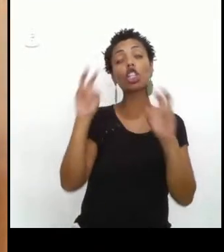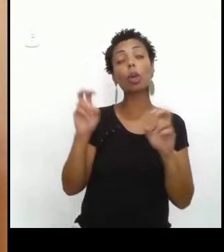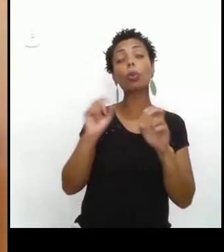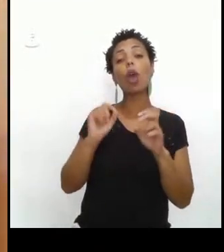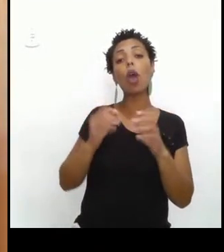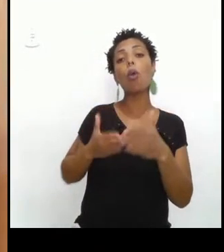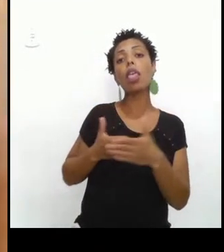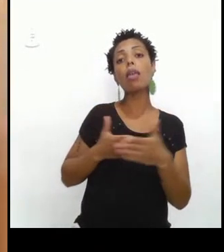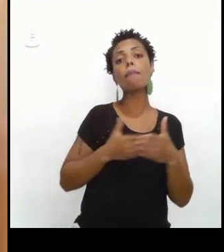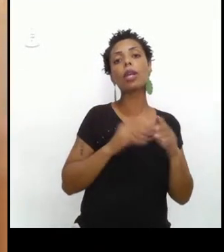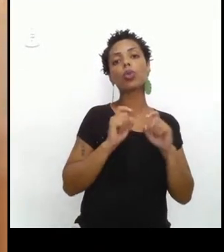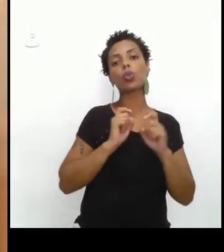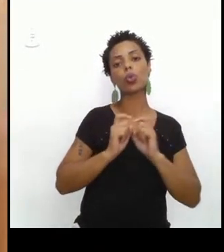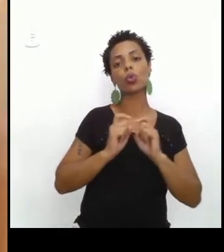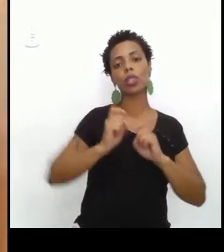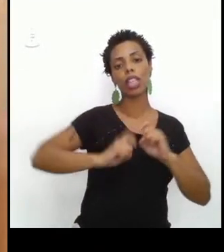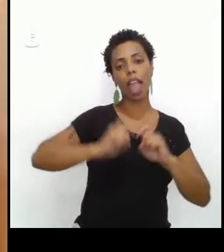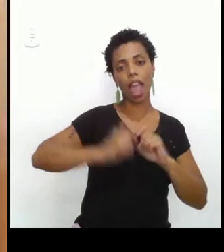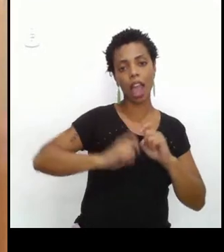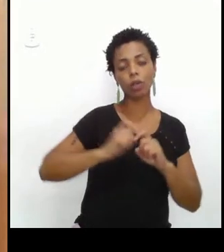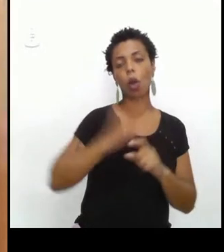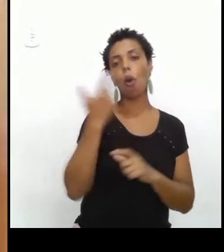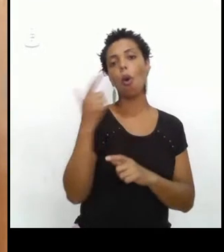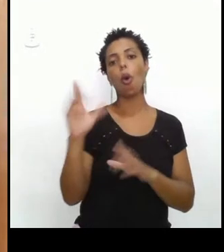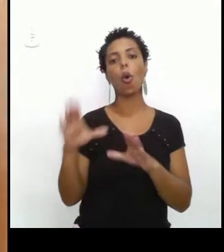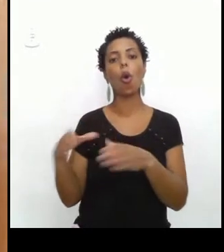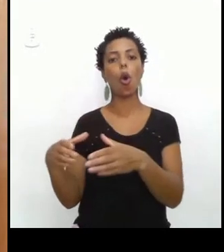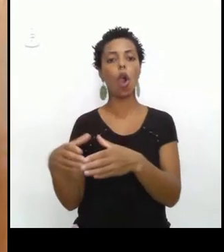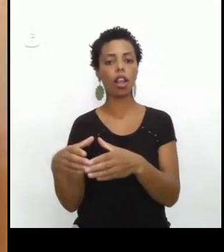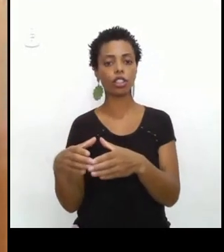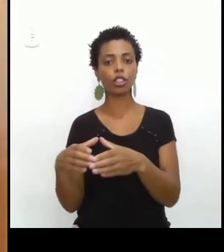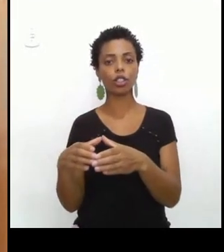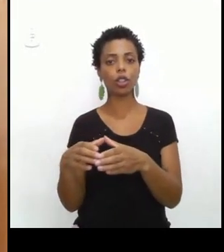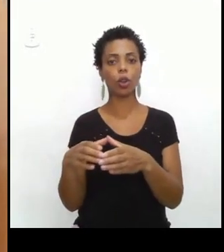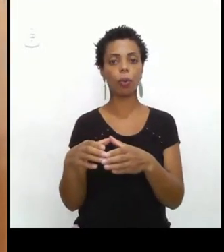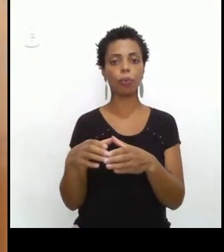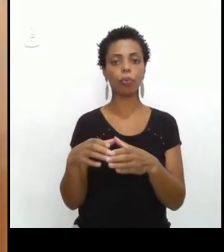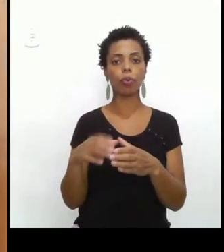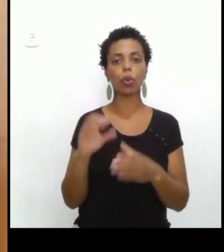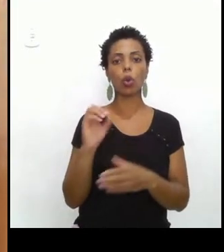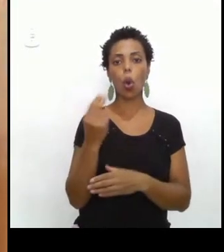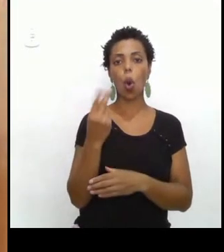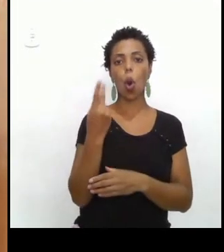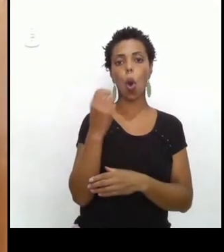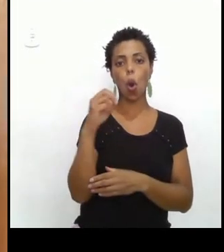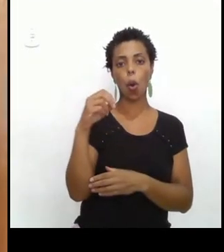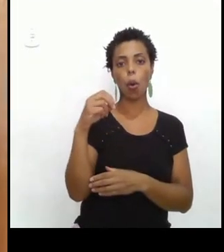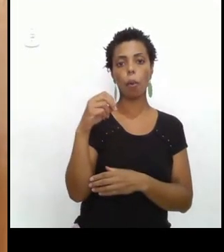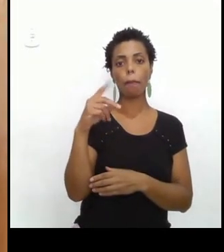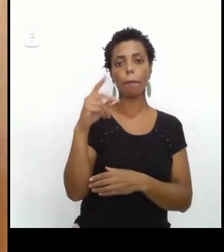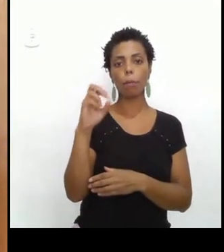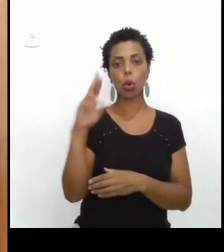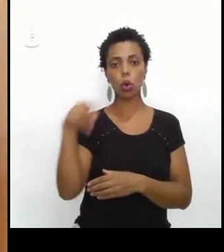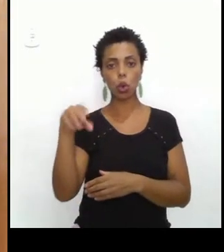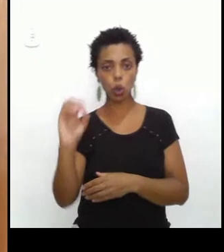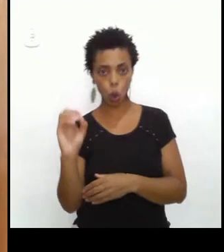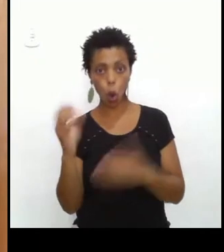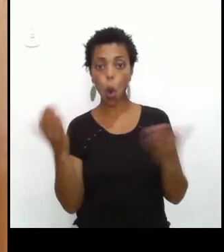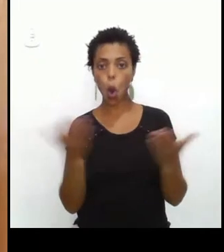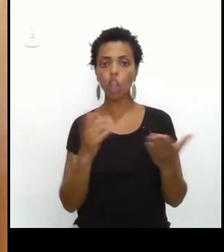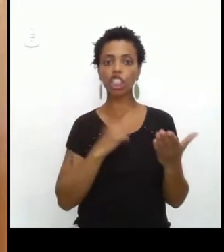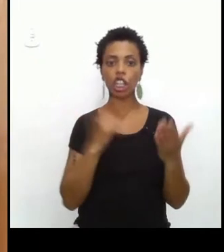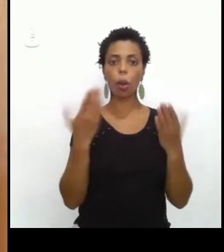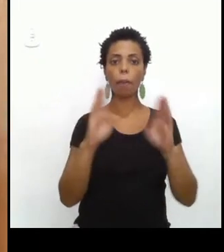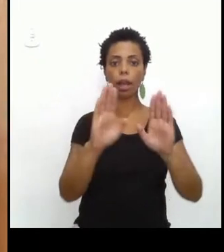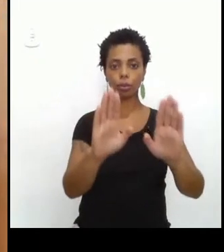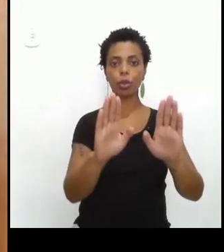o rosto não envia mínimo inaugura oficialmente me empresta ver se olha faz esse vídeo é